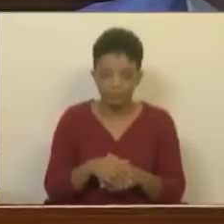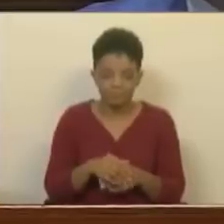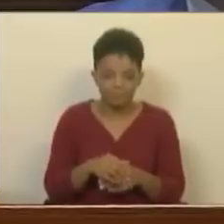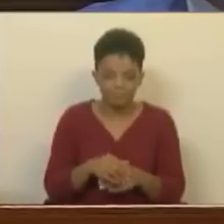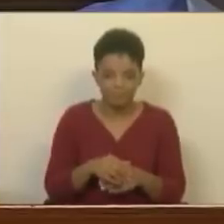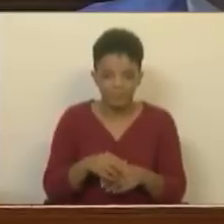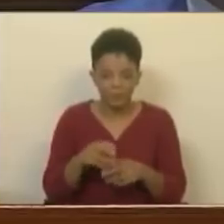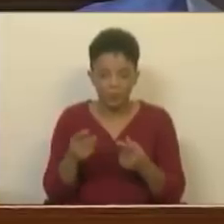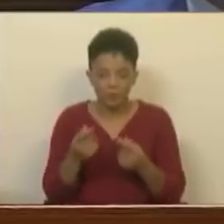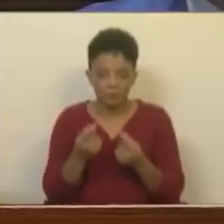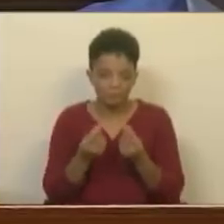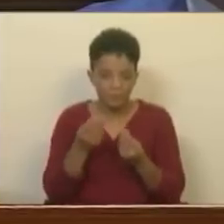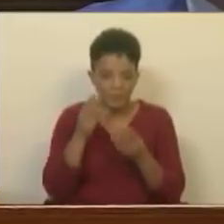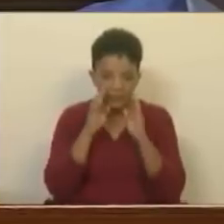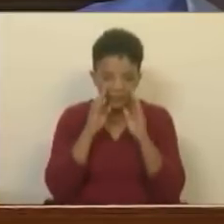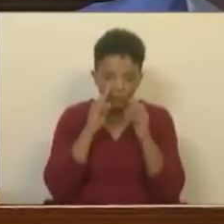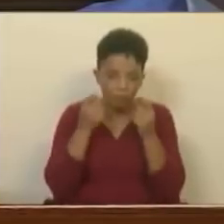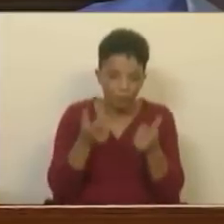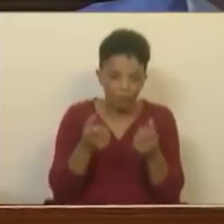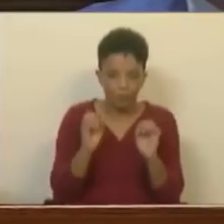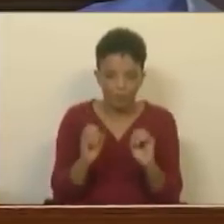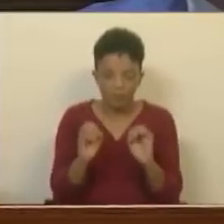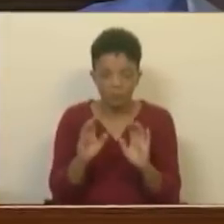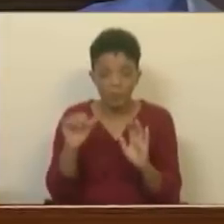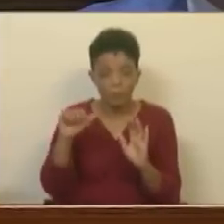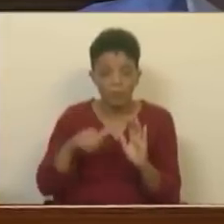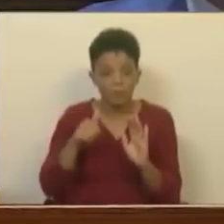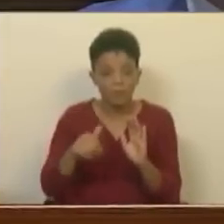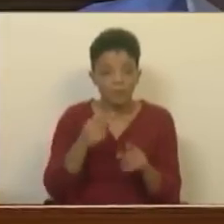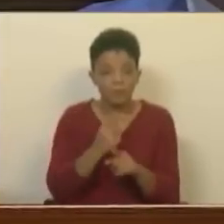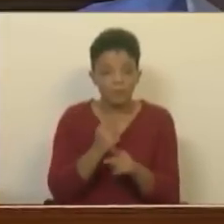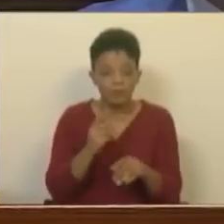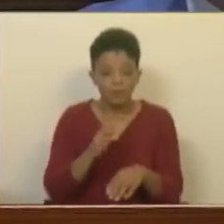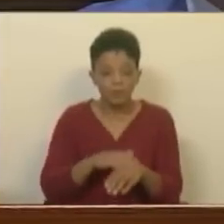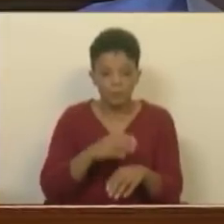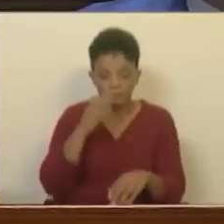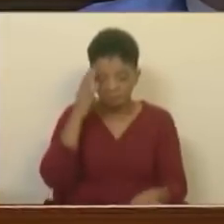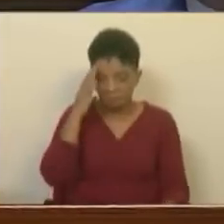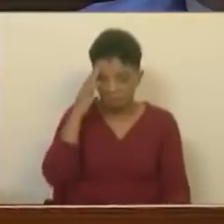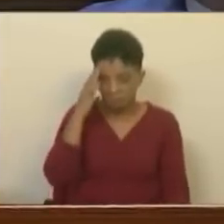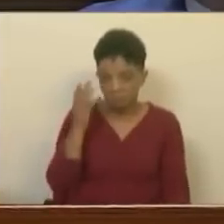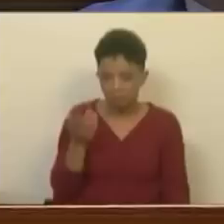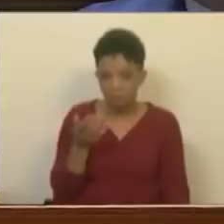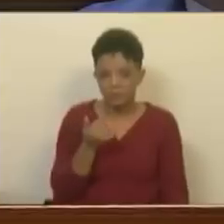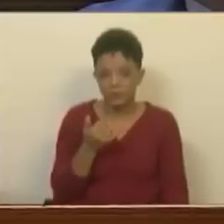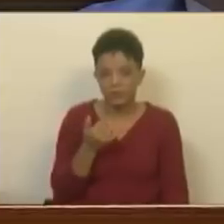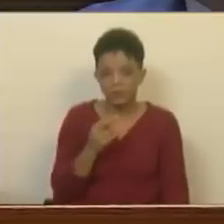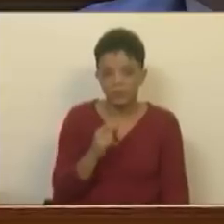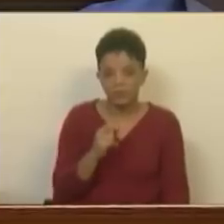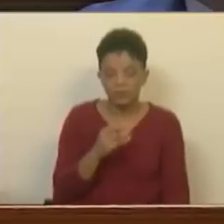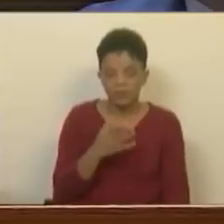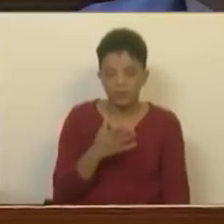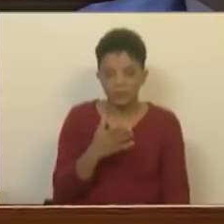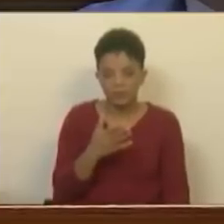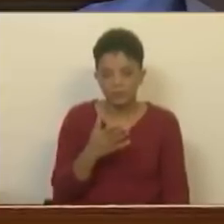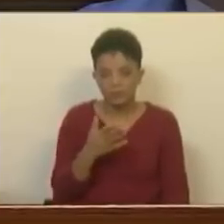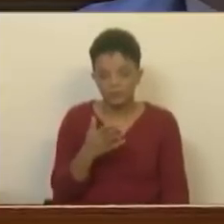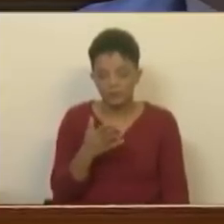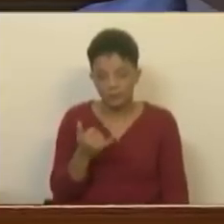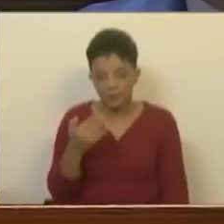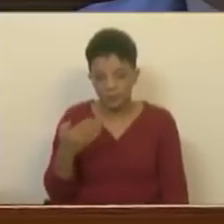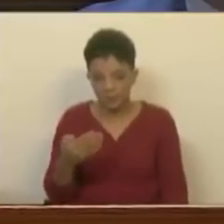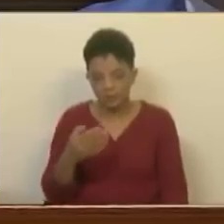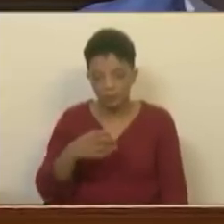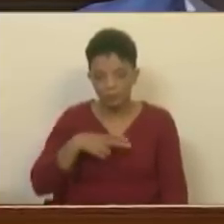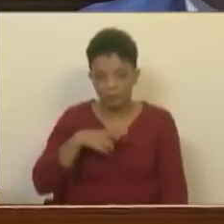olha e o pior ainda está para vir porque de acordo com as previsões 23:27 Portugal vai ser o